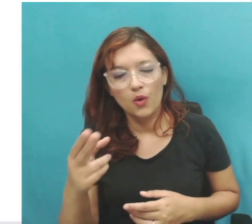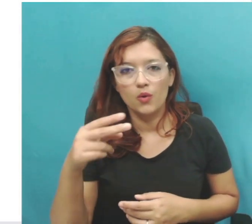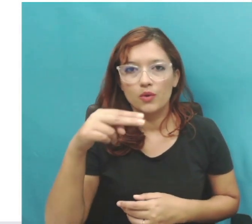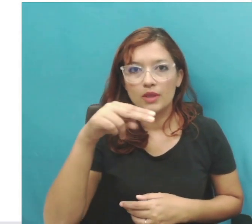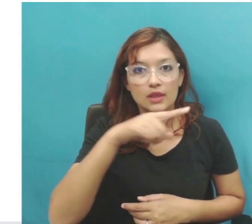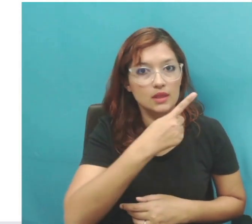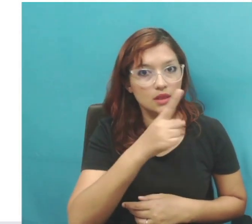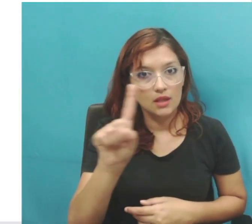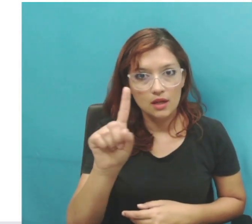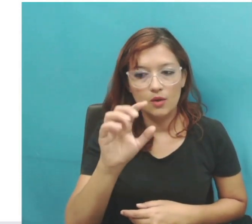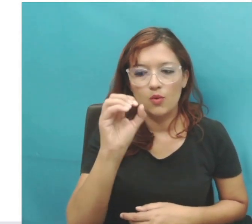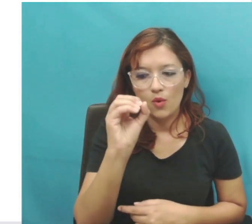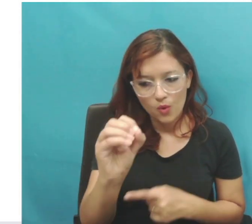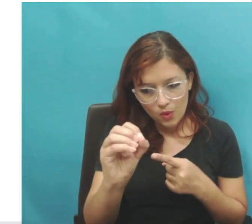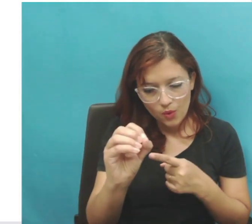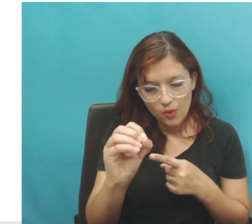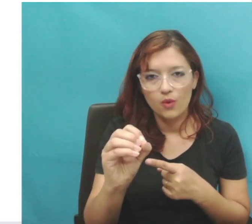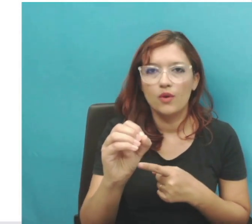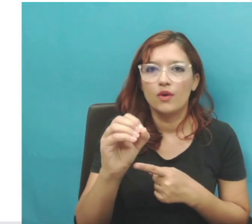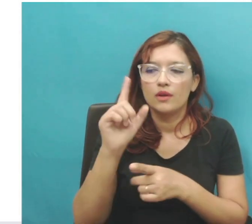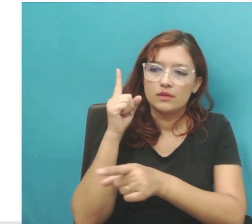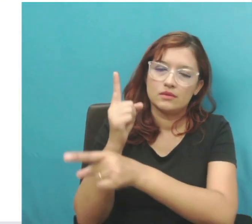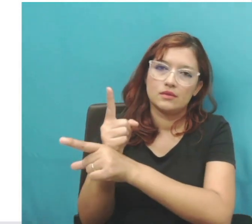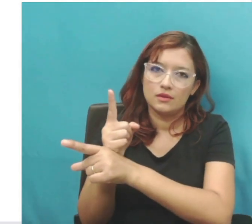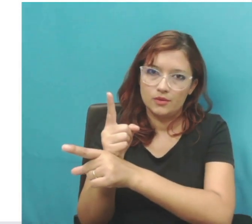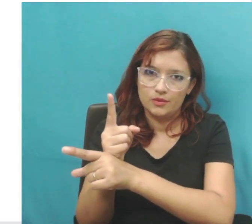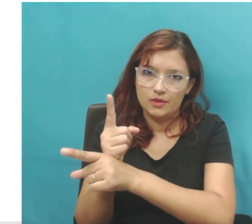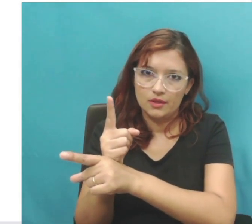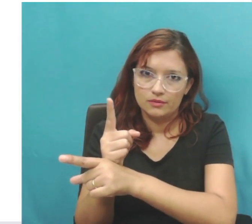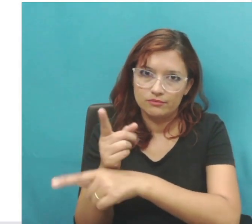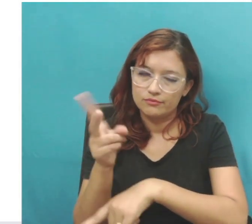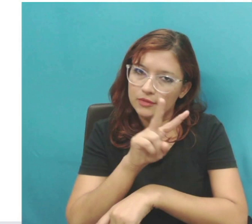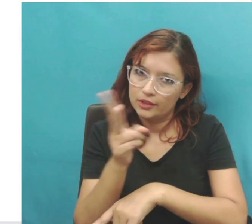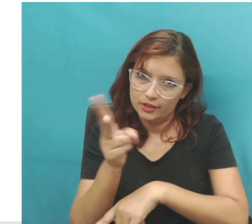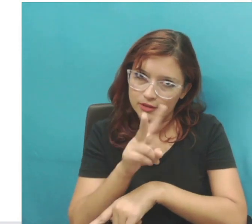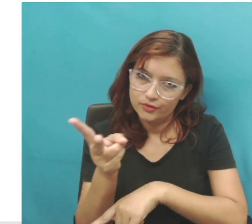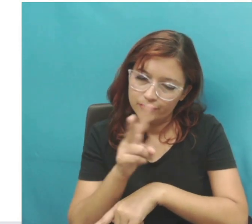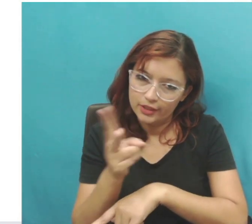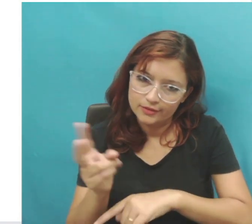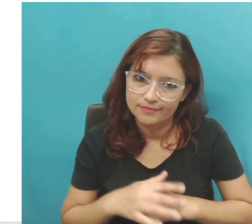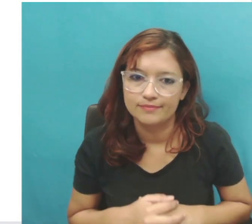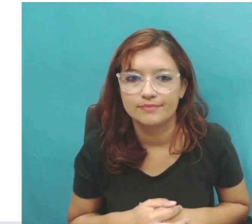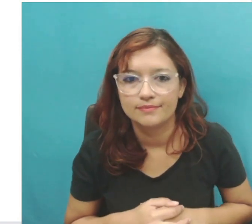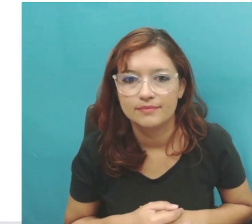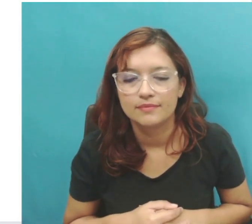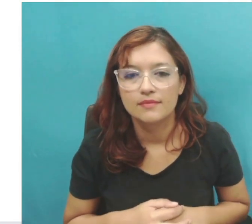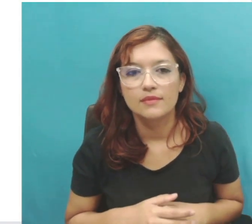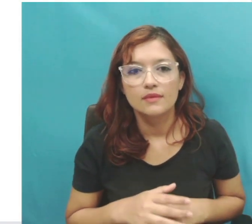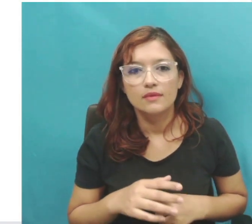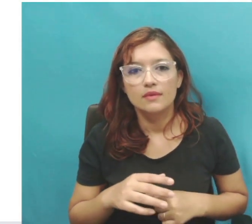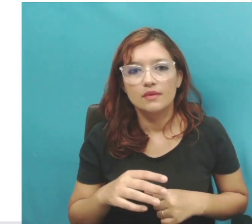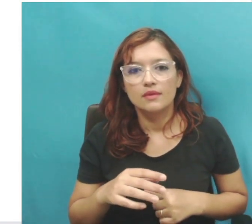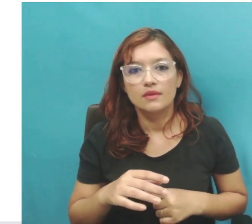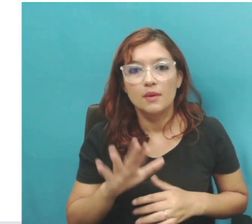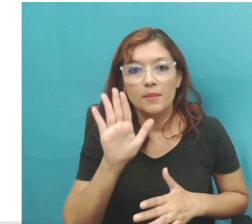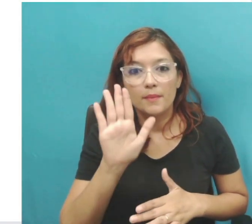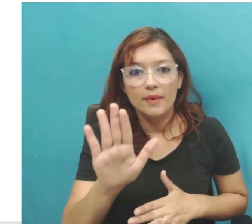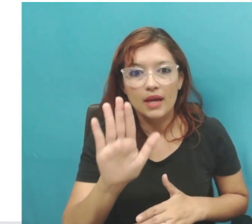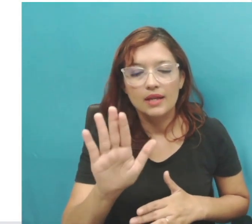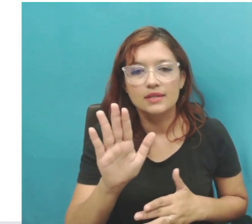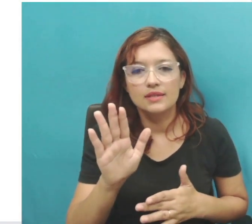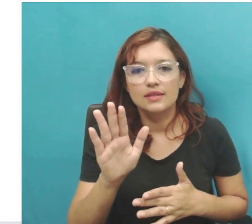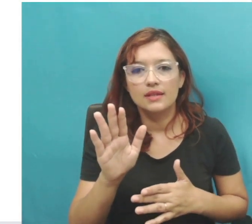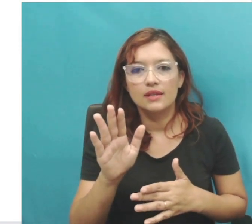Não encontrei ele ou não o encontrei. Você pode falar das duas